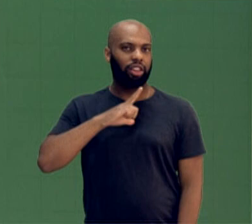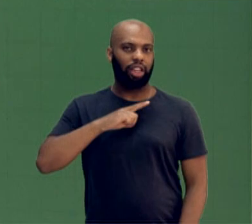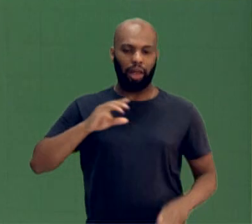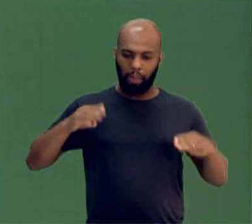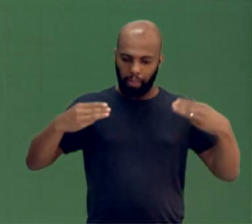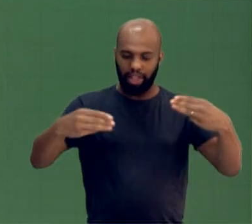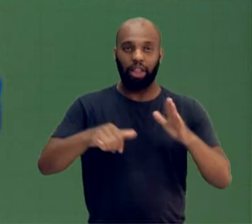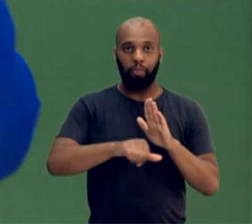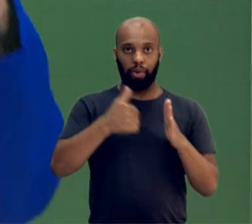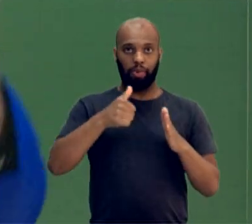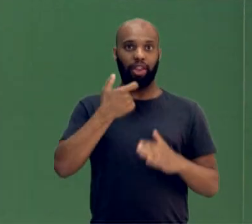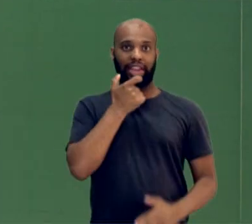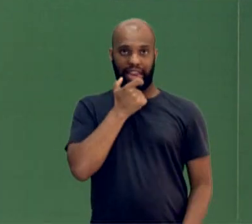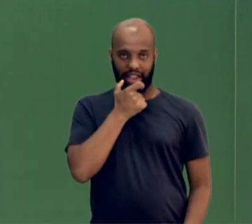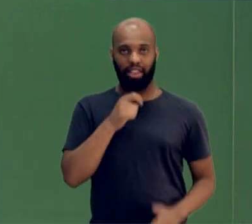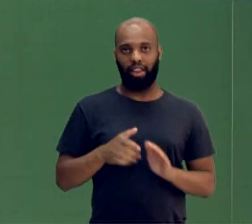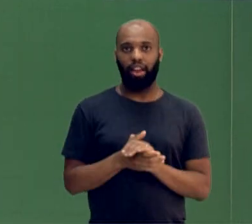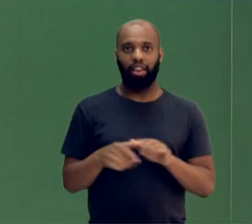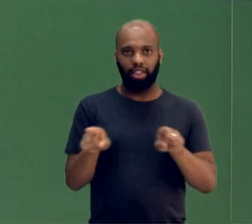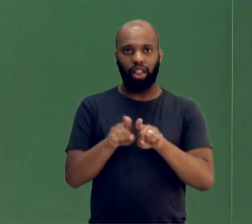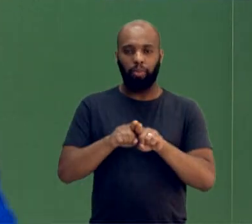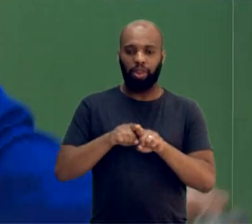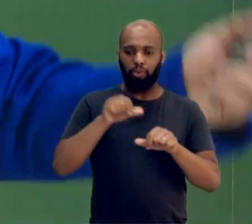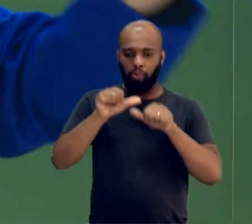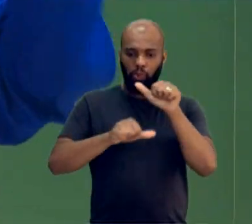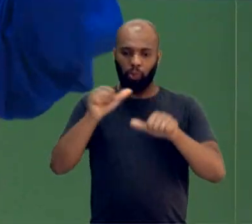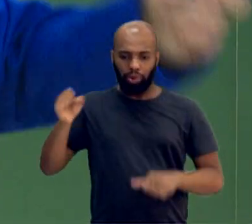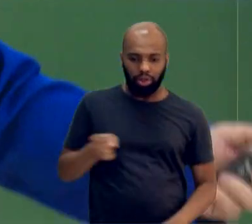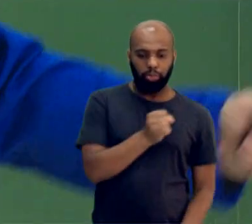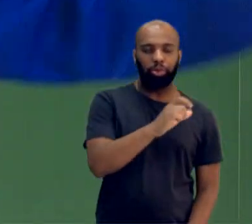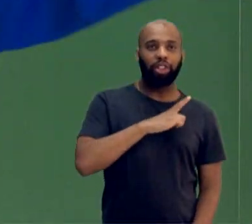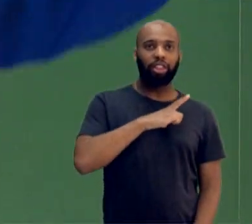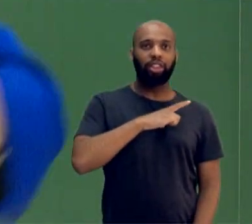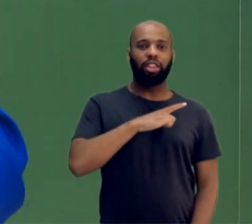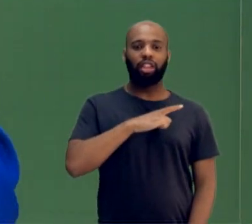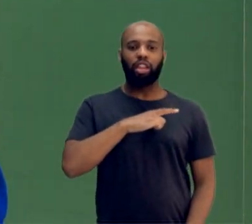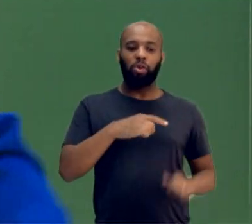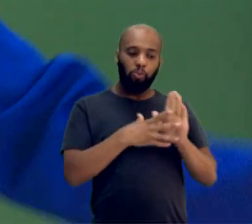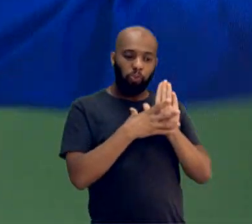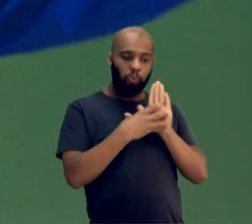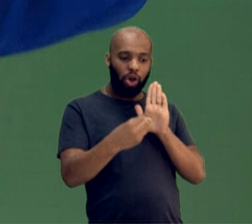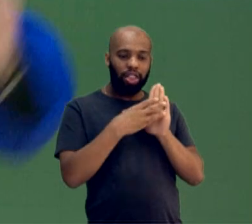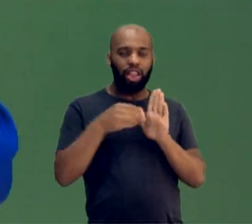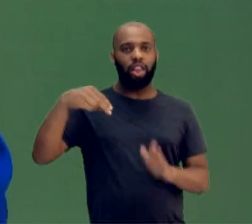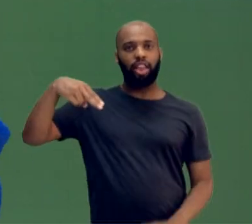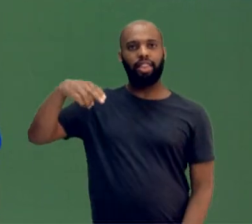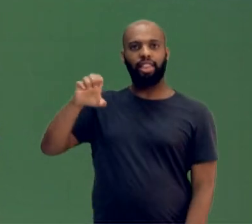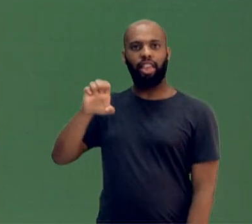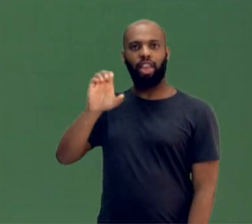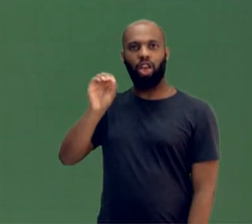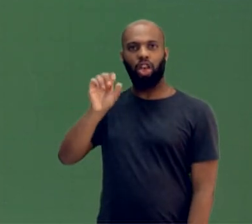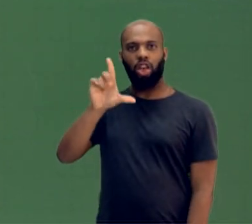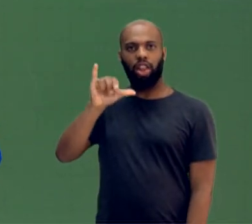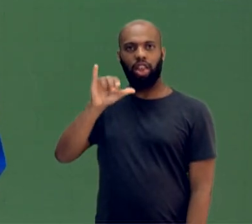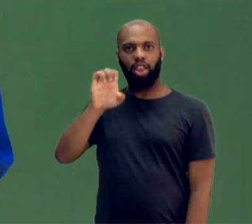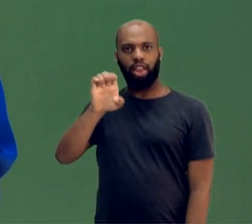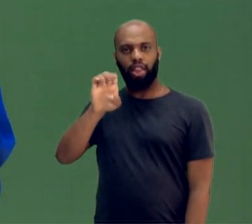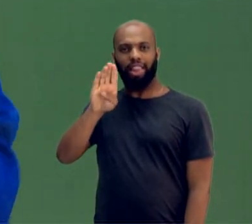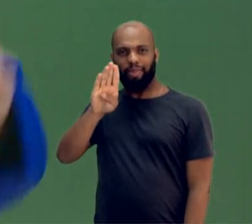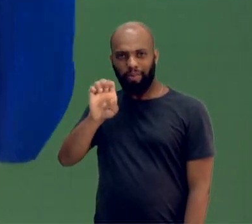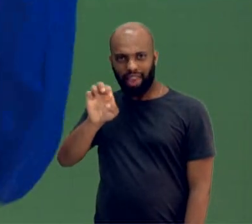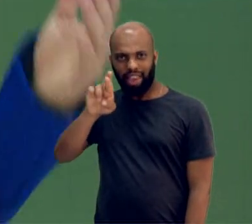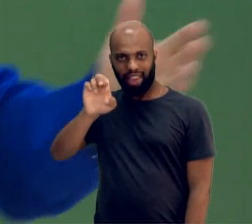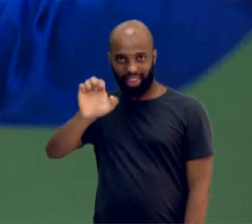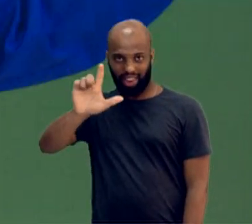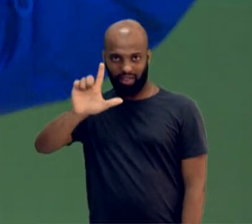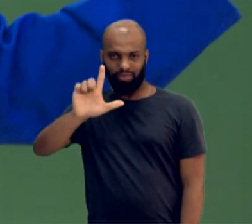primeira-ministra da Inglaterra, Margaret Thatcher, né? Eles vêm com um modelo neoliberal alavante assim, na sociedade. Né? Porque tanto a